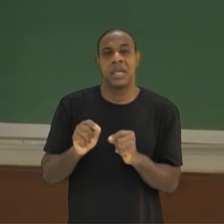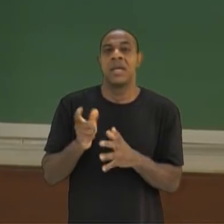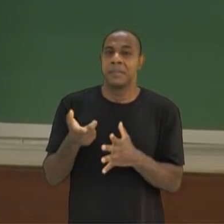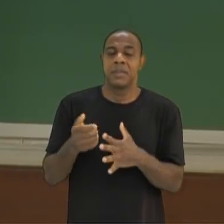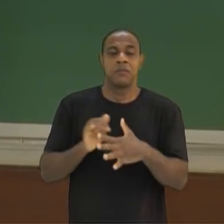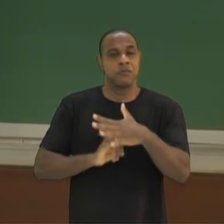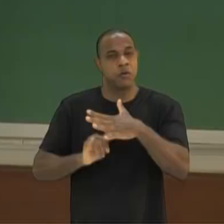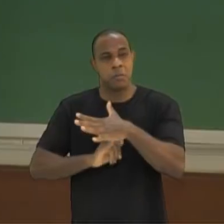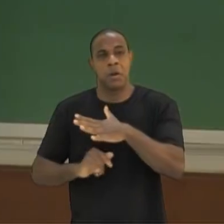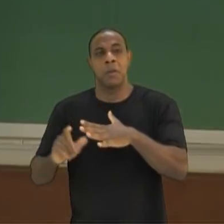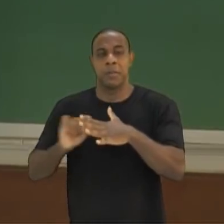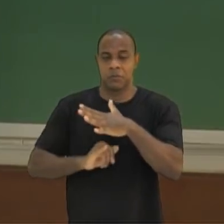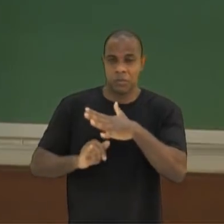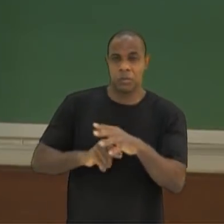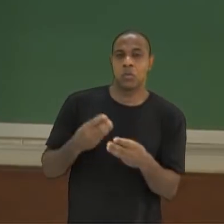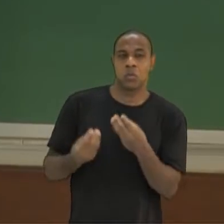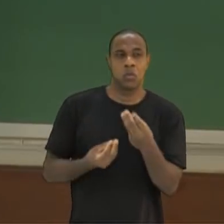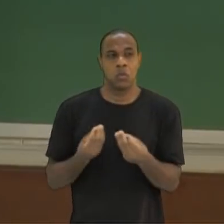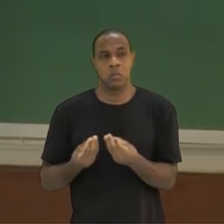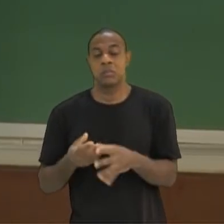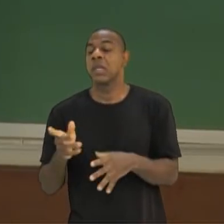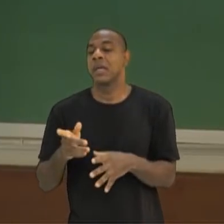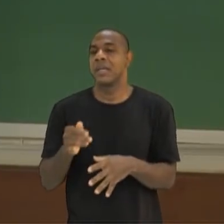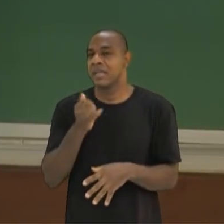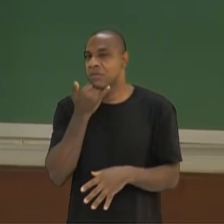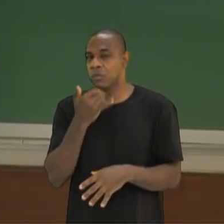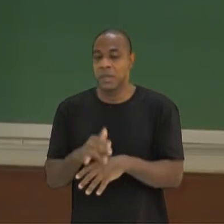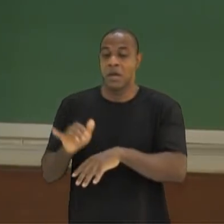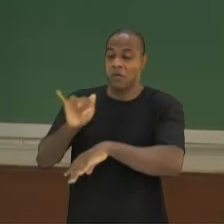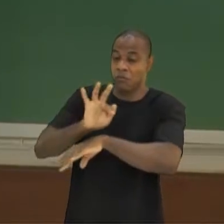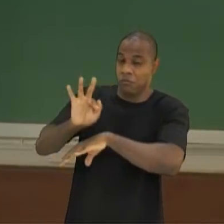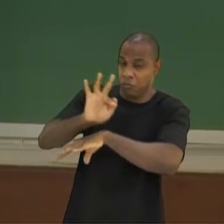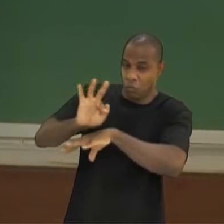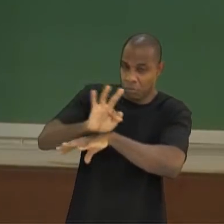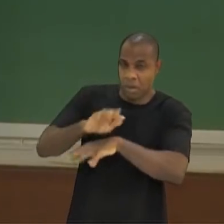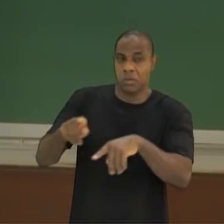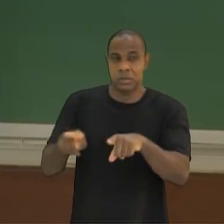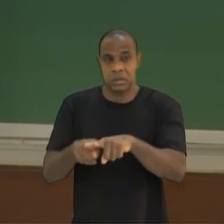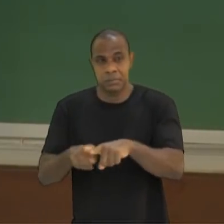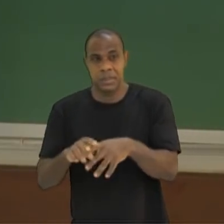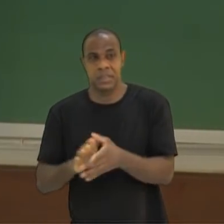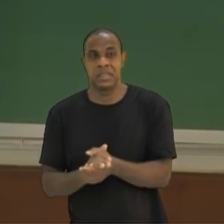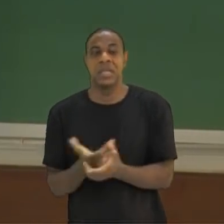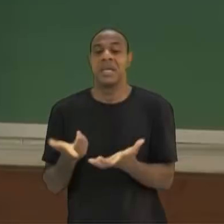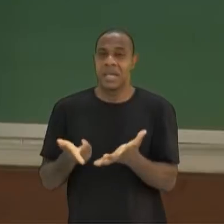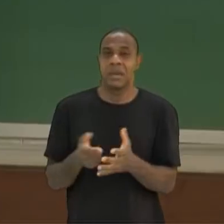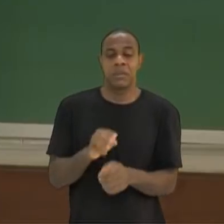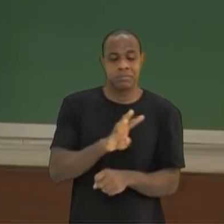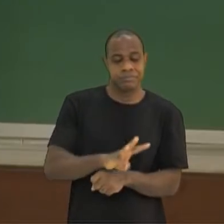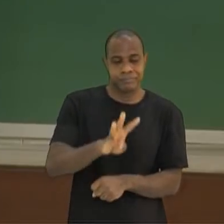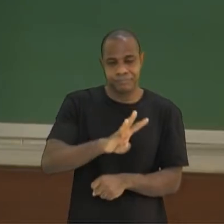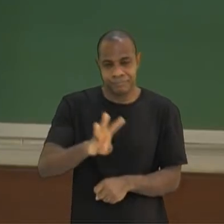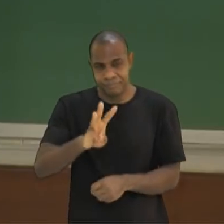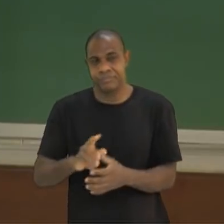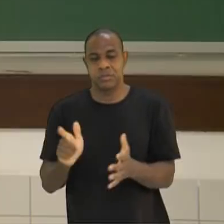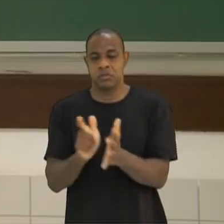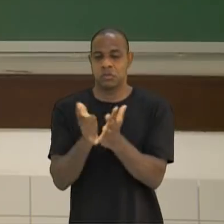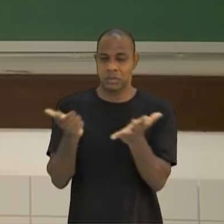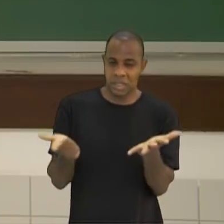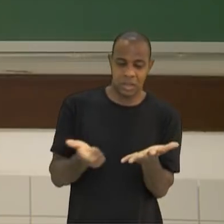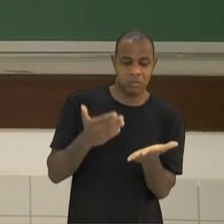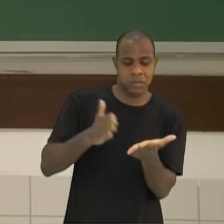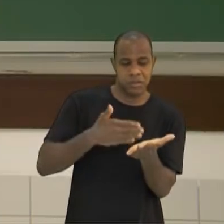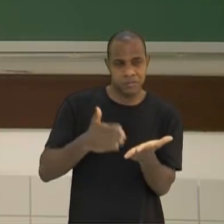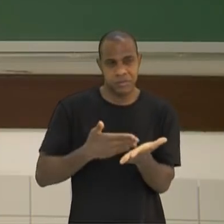formal, e geralmente as crônicas são divulgadas em diversos meios de comunicação, como blogs, jornais, revistas, que podem ser impressos